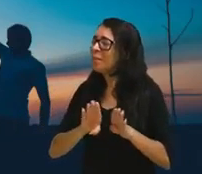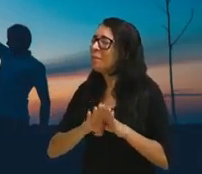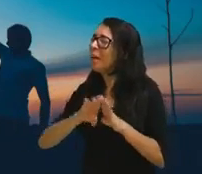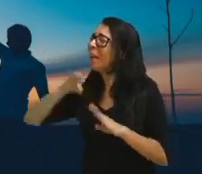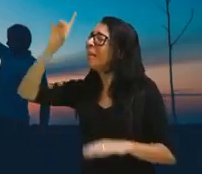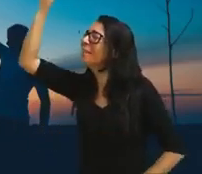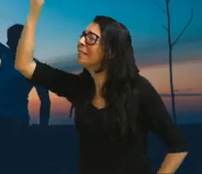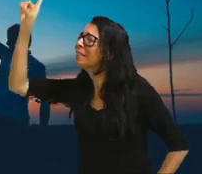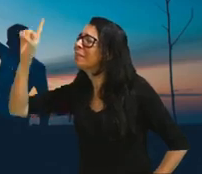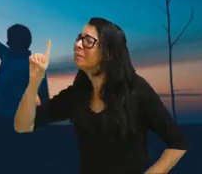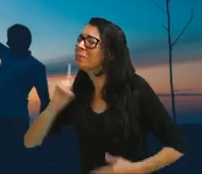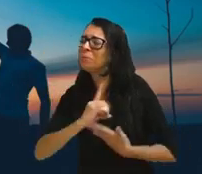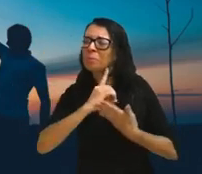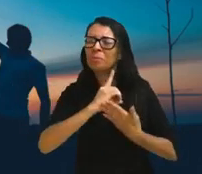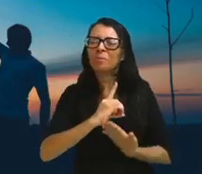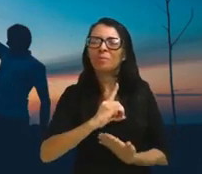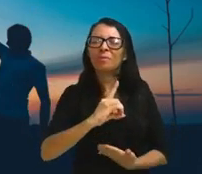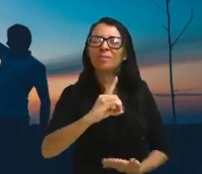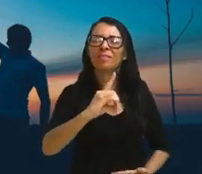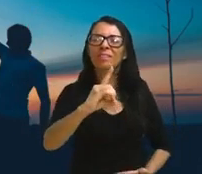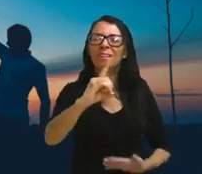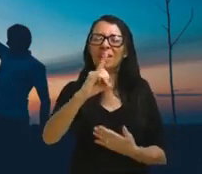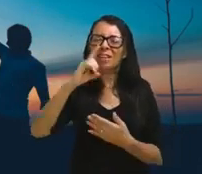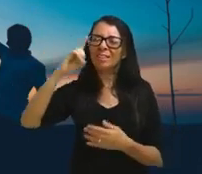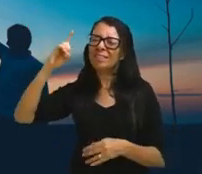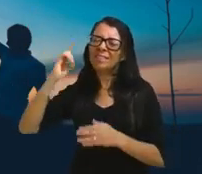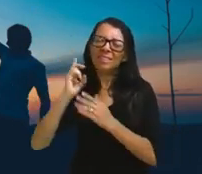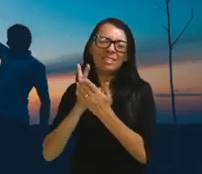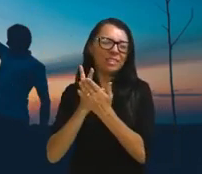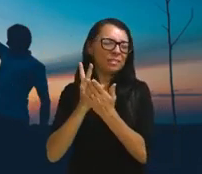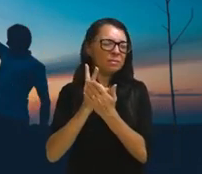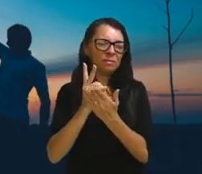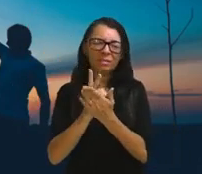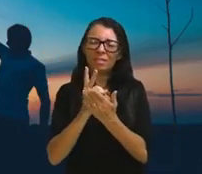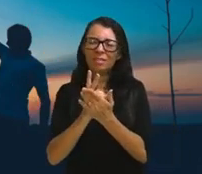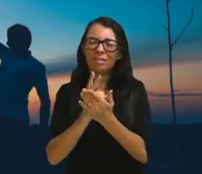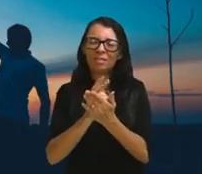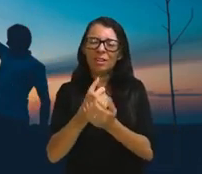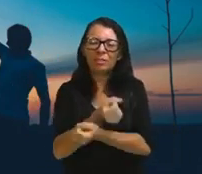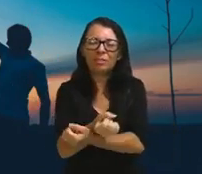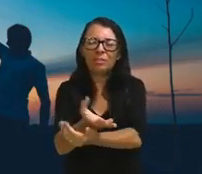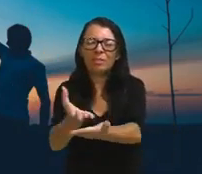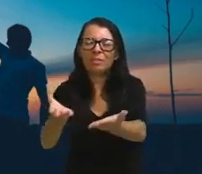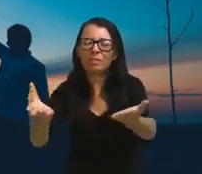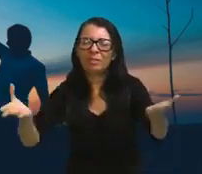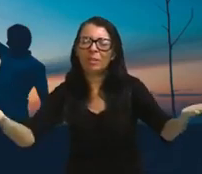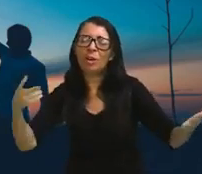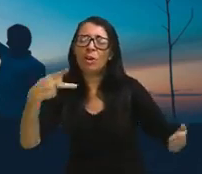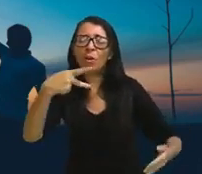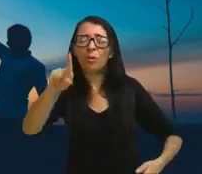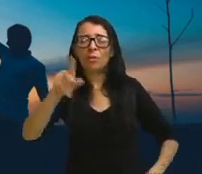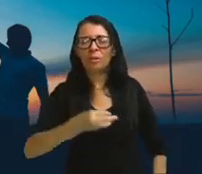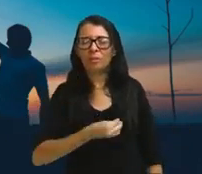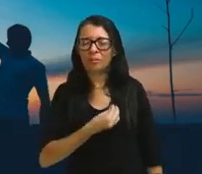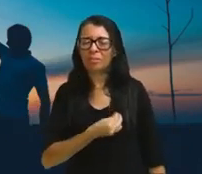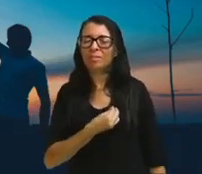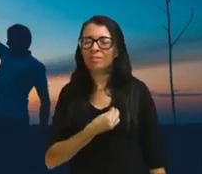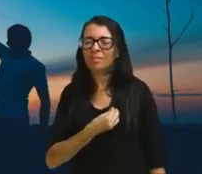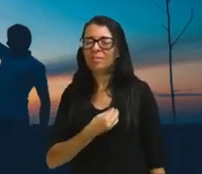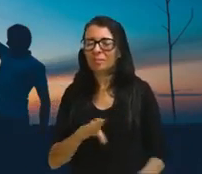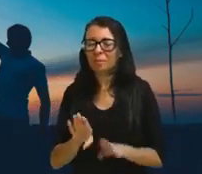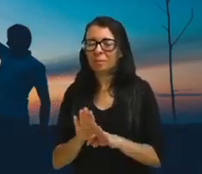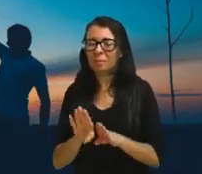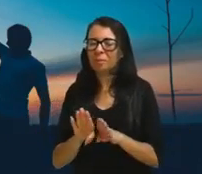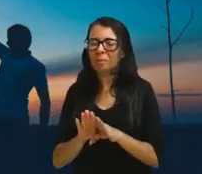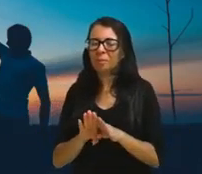meus irmãos, irmãs, todos aqueles, ó Deus, que estão acompanhando esta live agora. O Senhor se faz presente em suas vidas